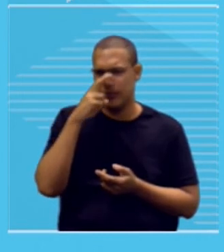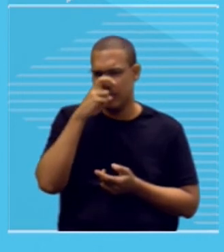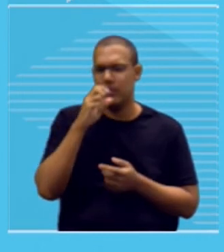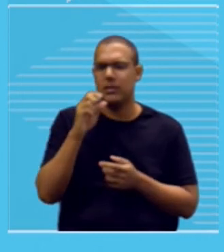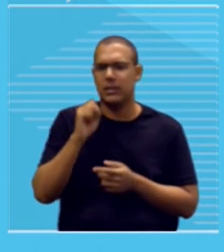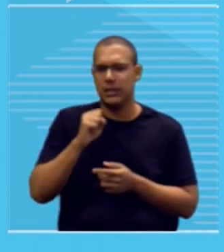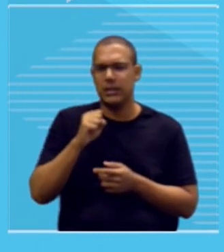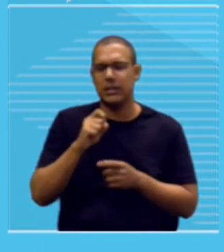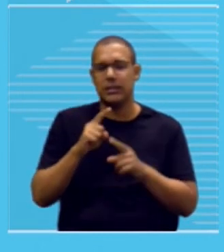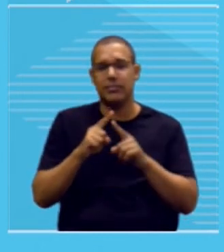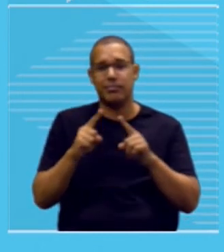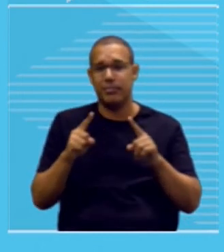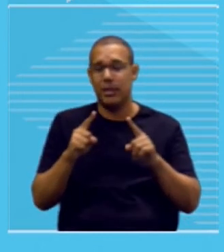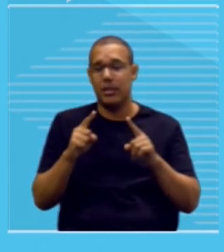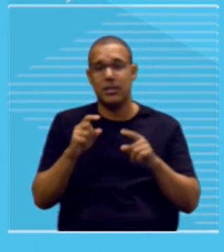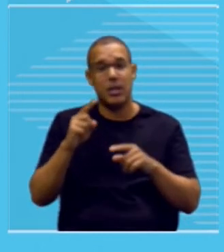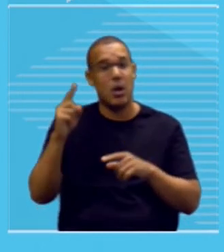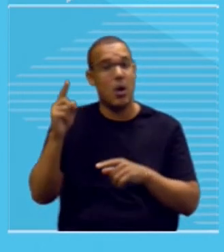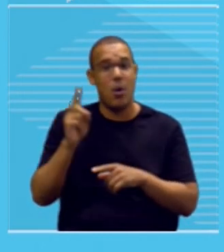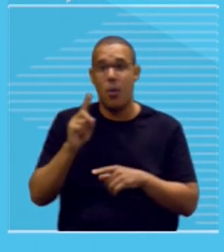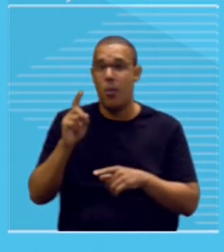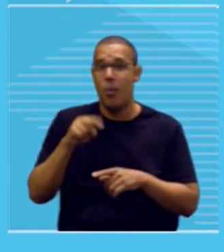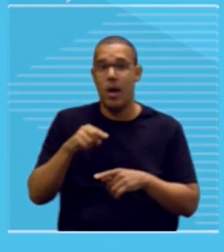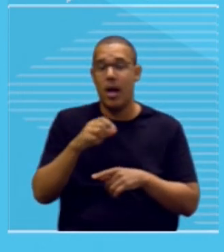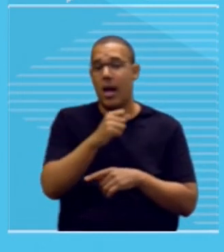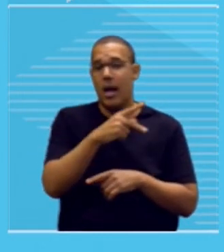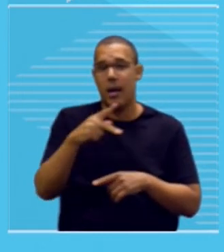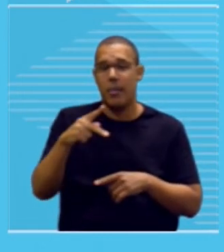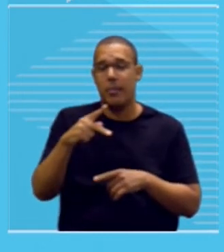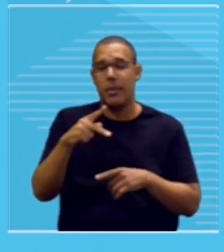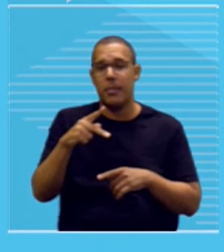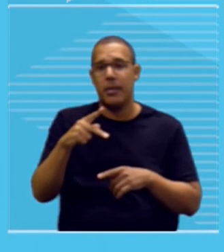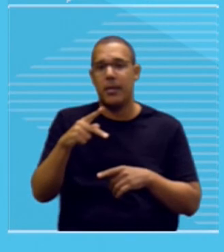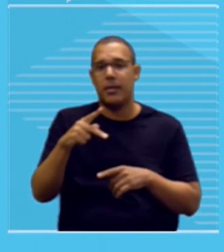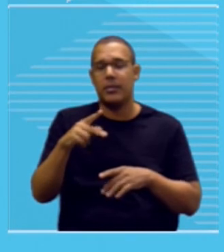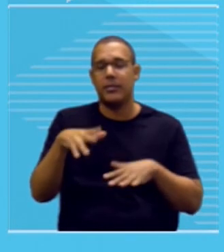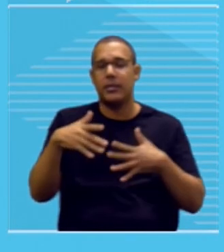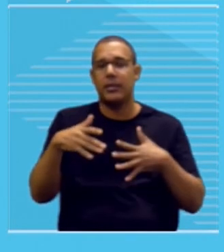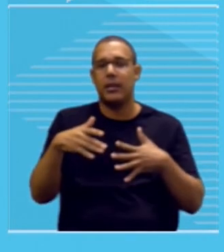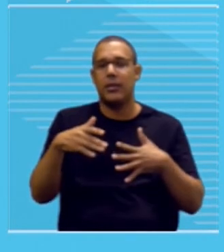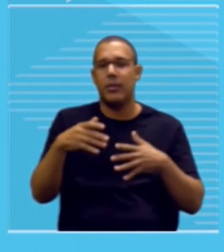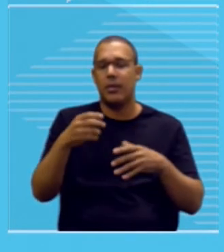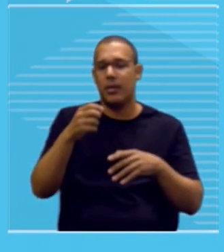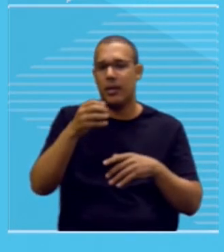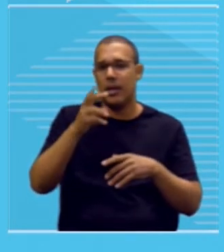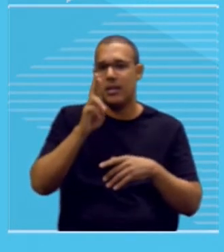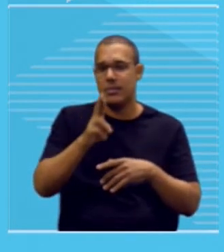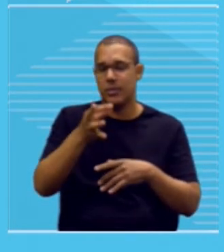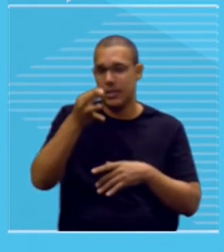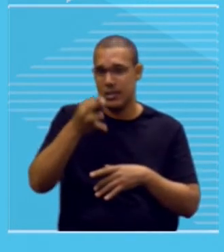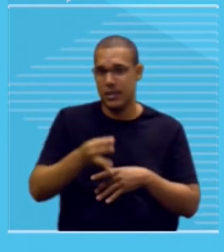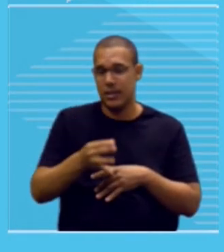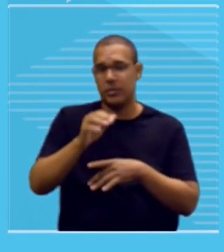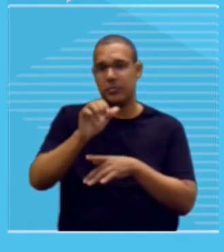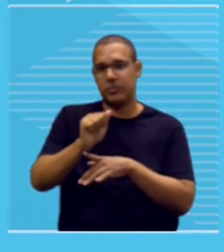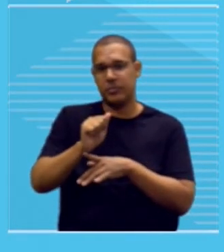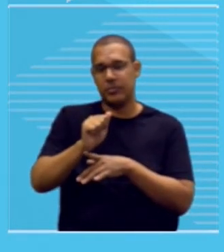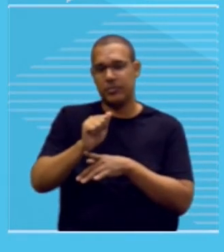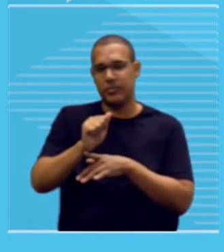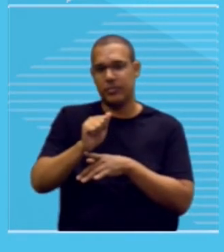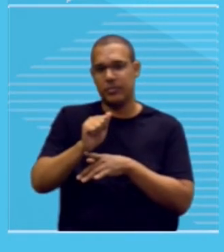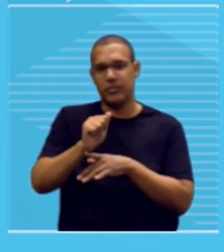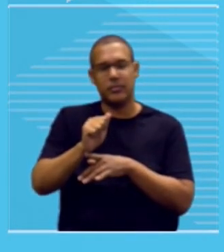a não foi extraído de um aplicativo resposta então galerinha nossa letra A Olha só o texto é uma